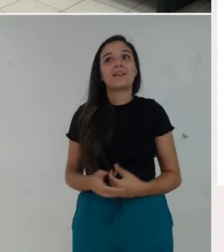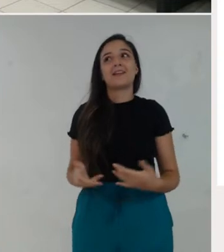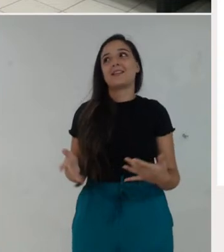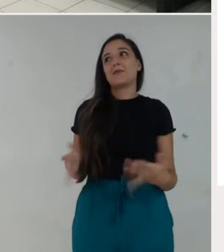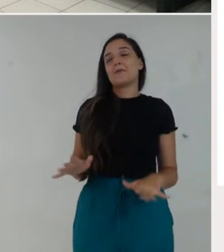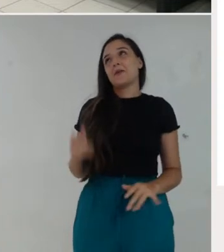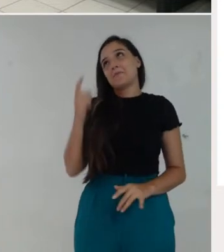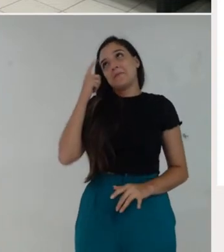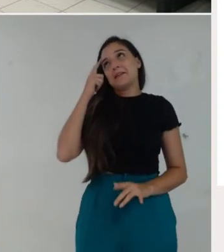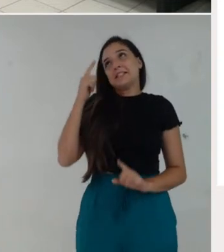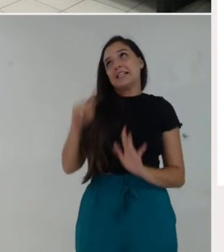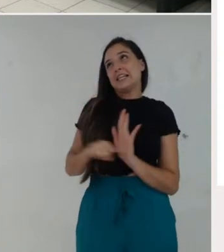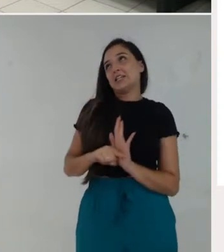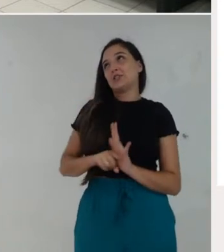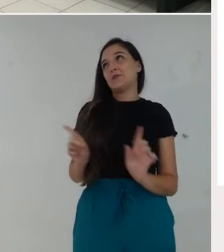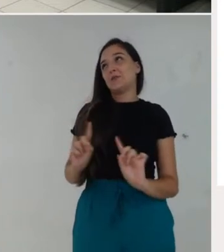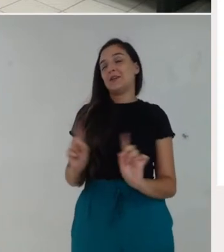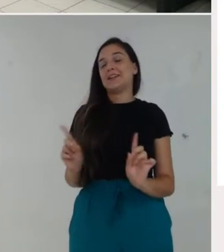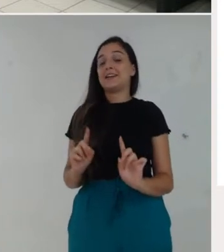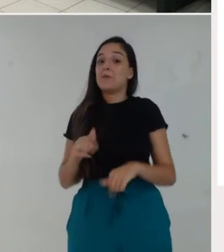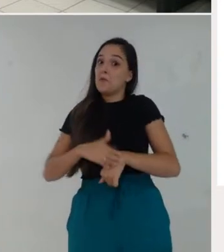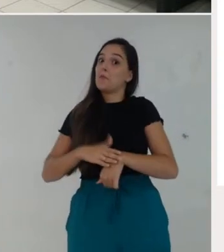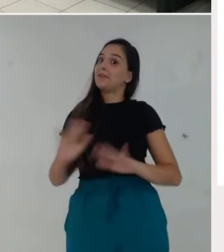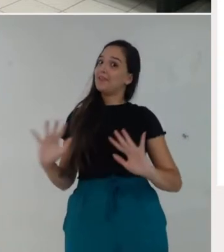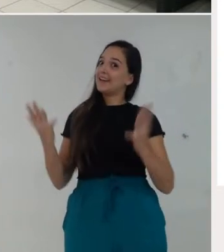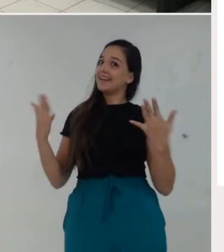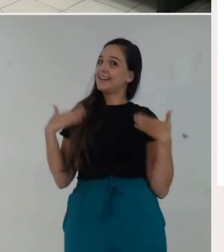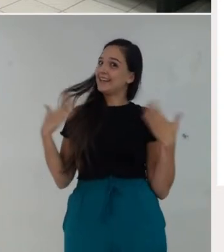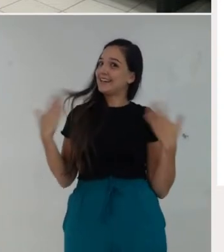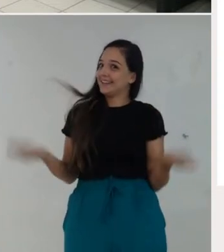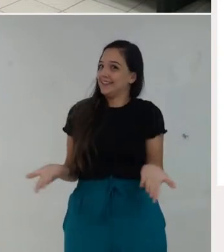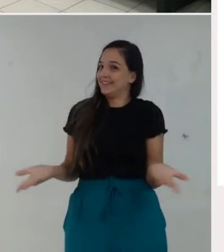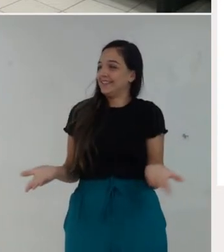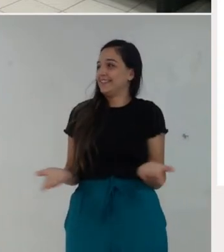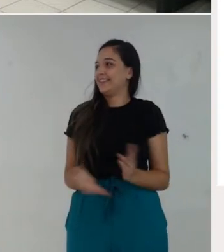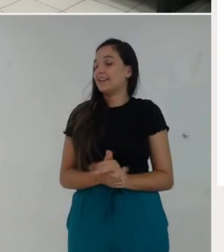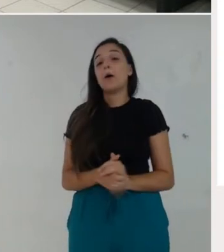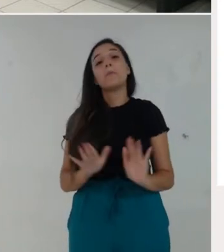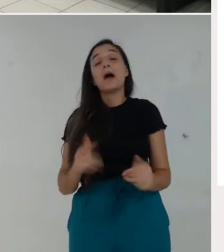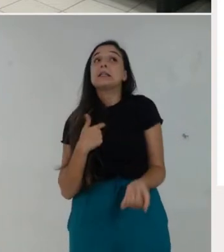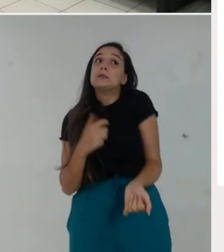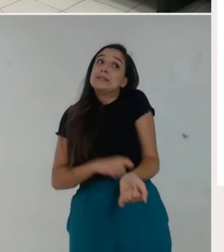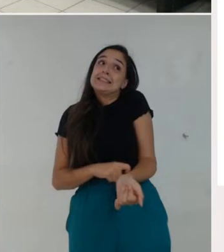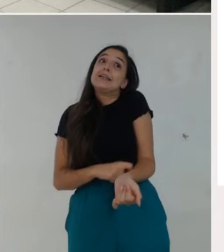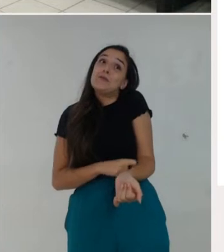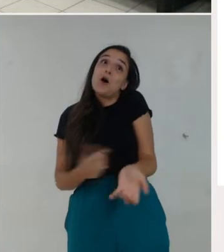Bom, é o momento da alegria. Mas eu estou nervosa.